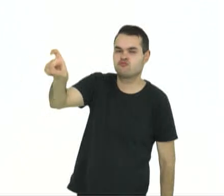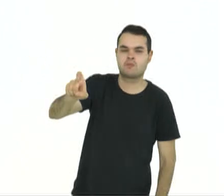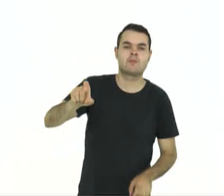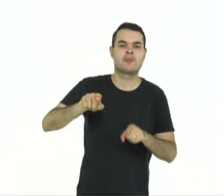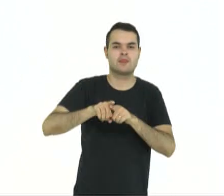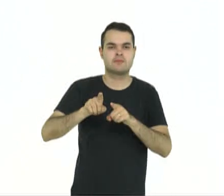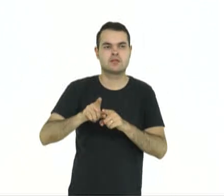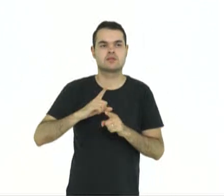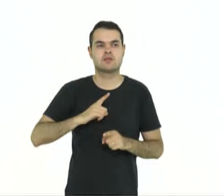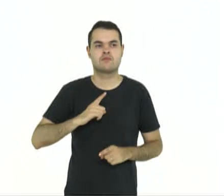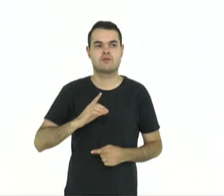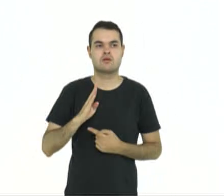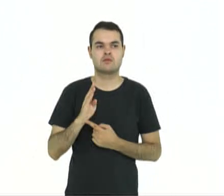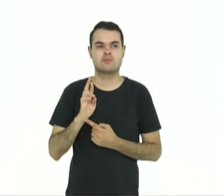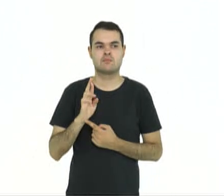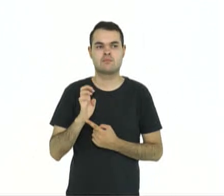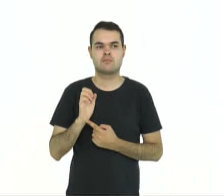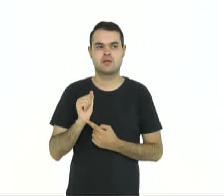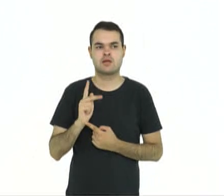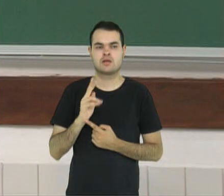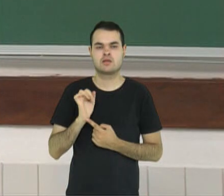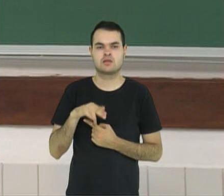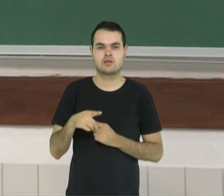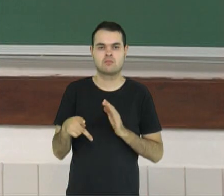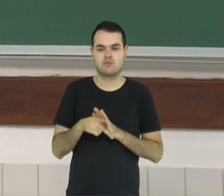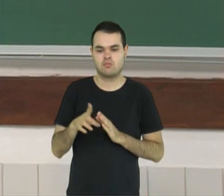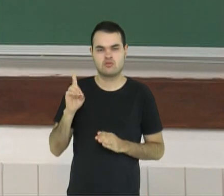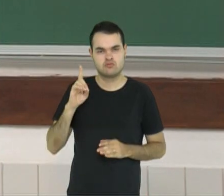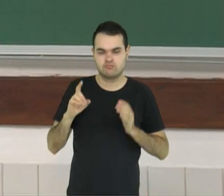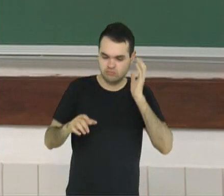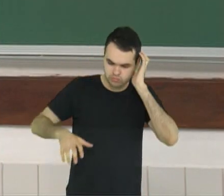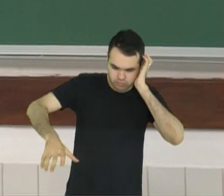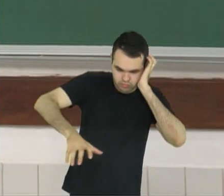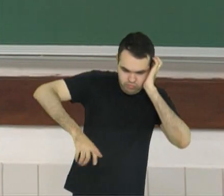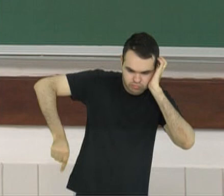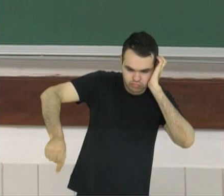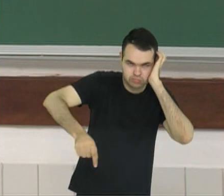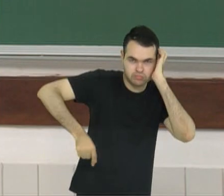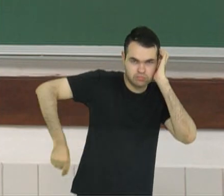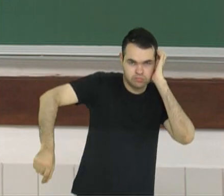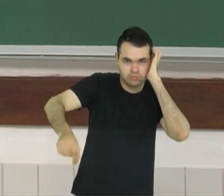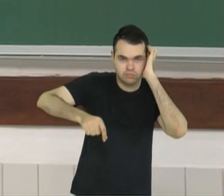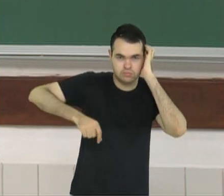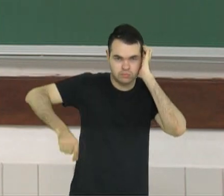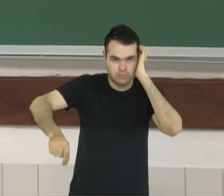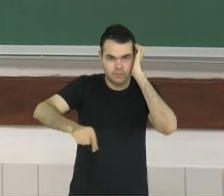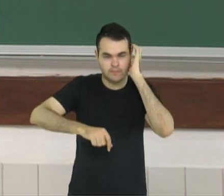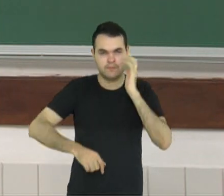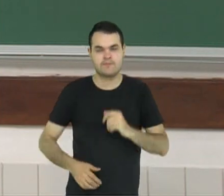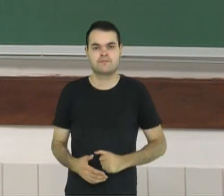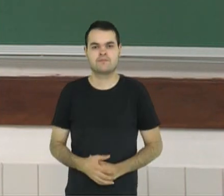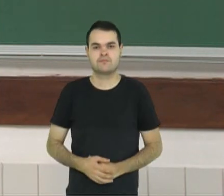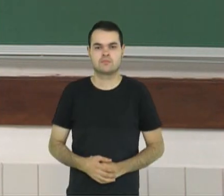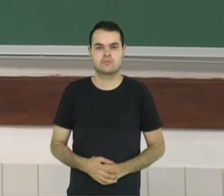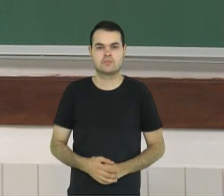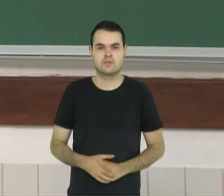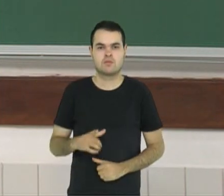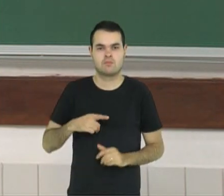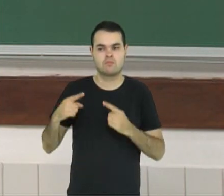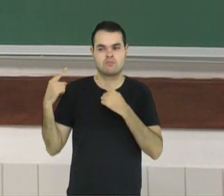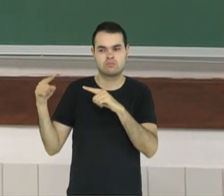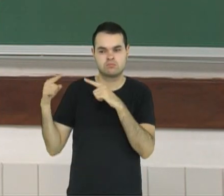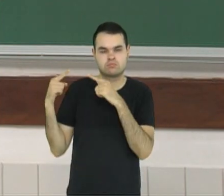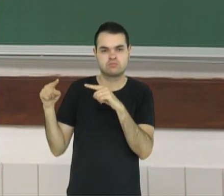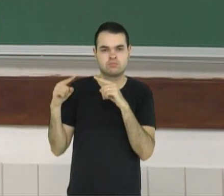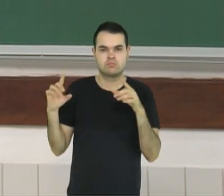rap. Breaking, a questão do DJ, é exatamente a mixagem de músicas fazendo a parte instrumental, fazendo aquele peso da música.